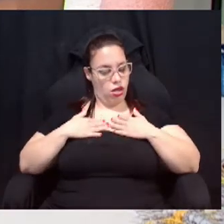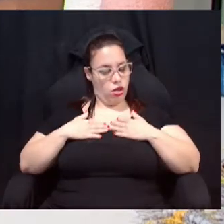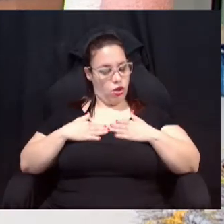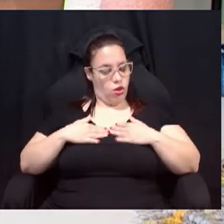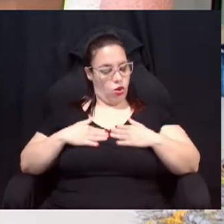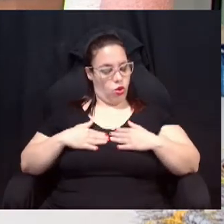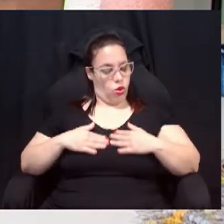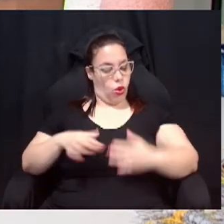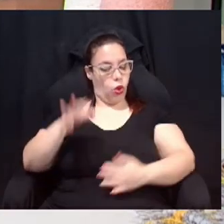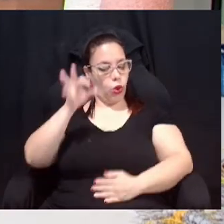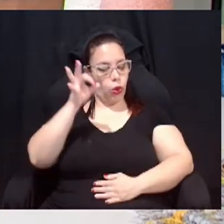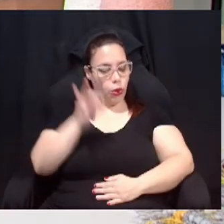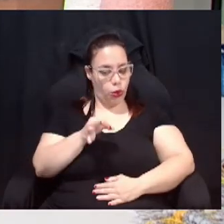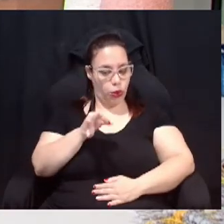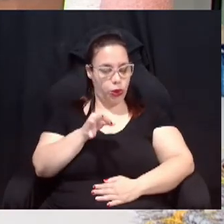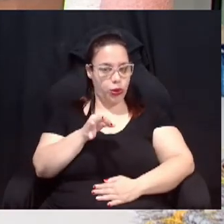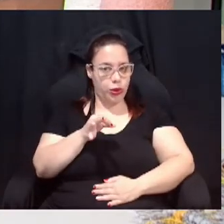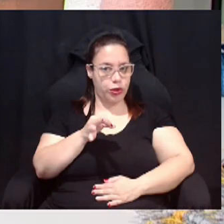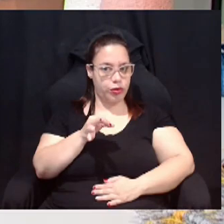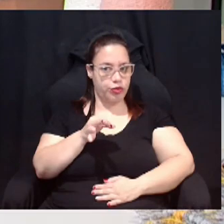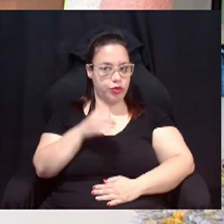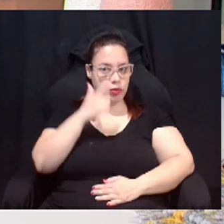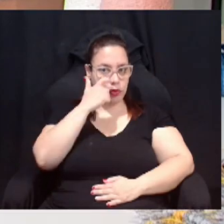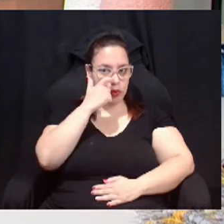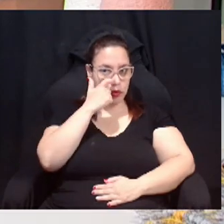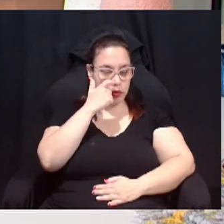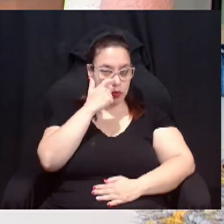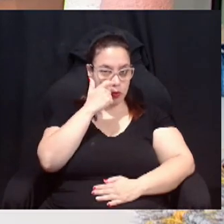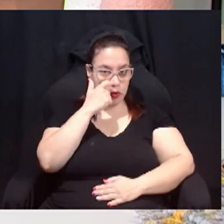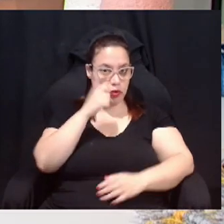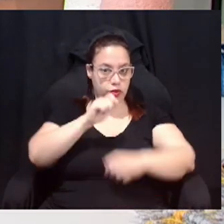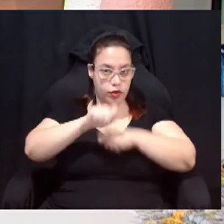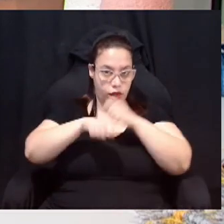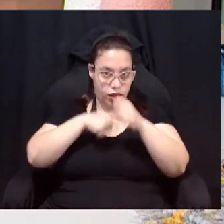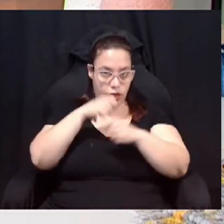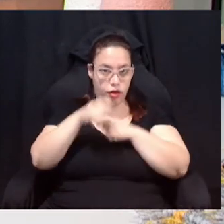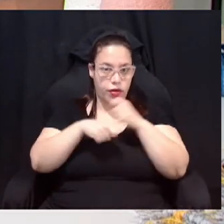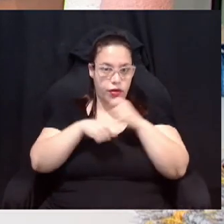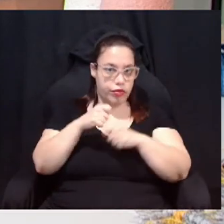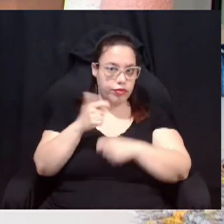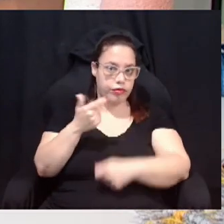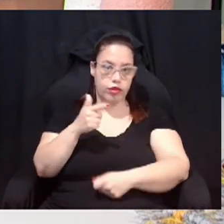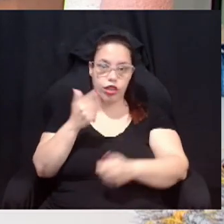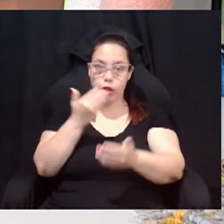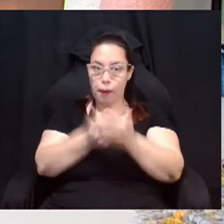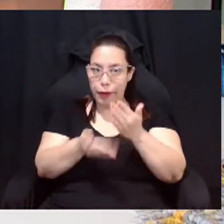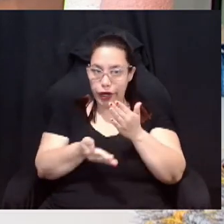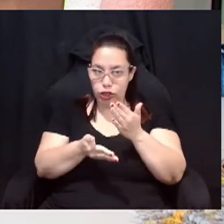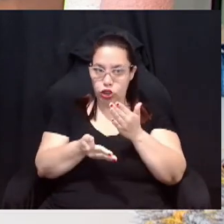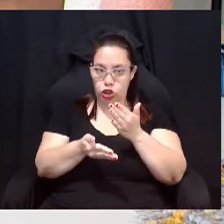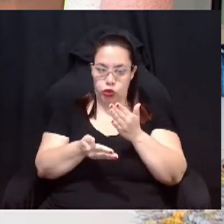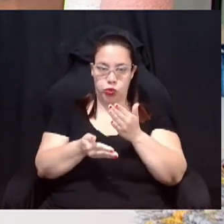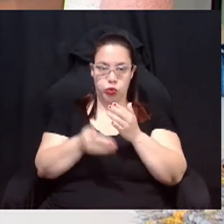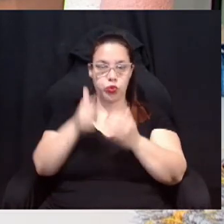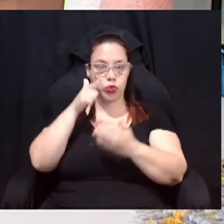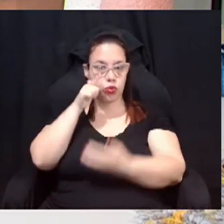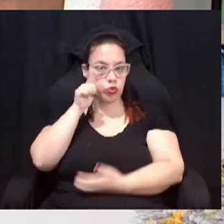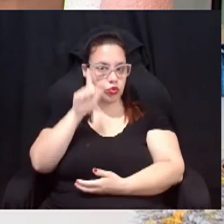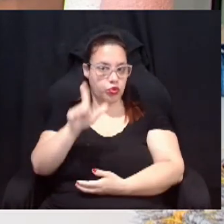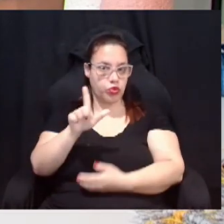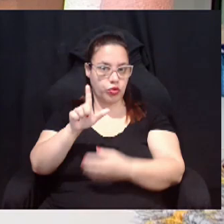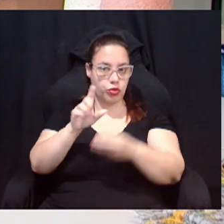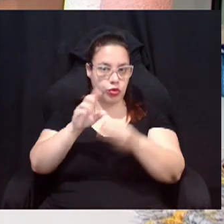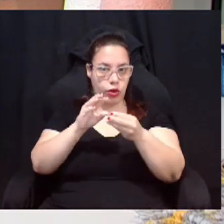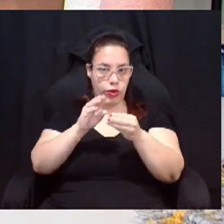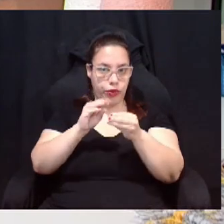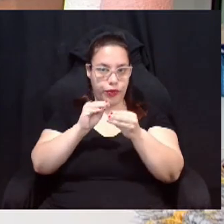porque esse formatinho, esse enroladinho dele, ele não perde, tá? E a gente consegue ajudar ele